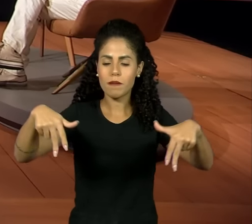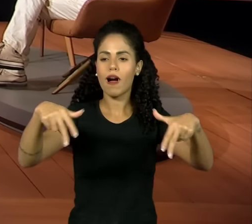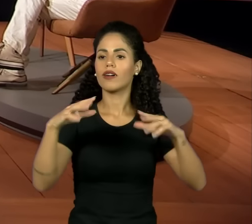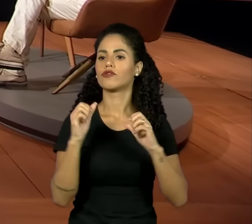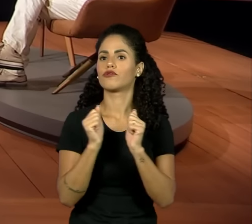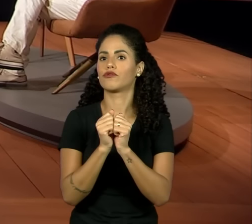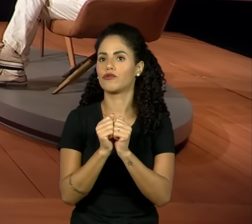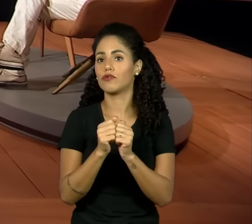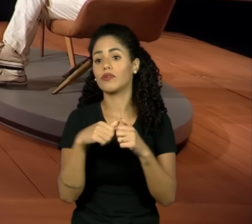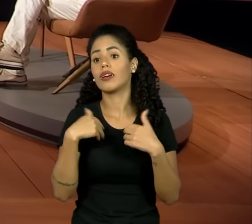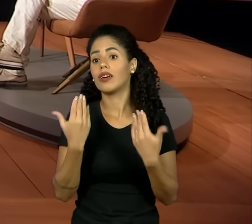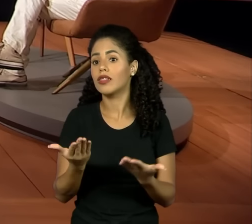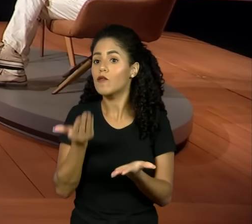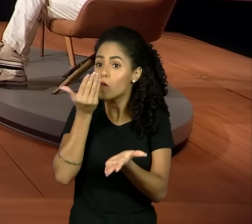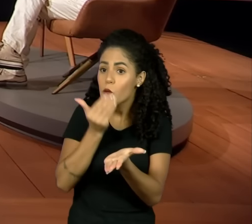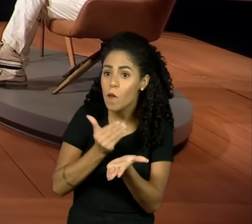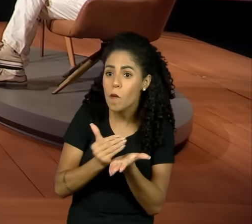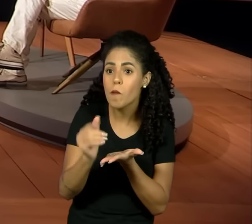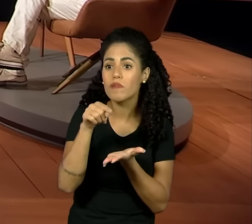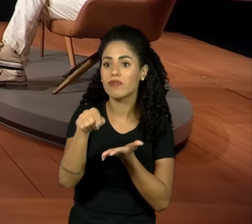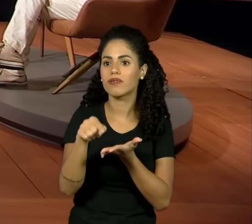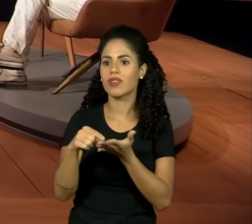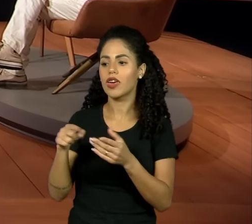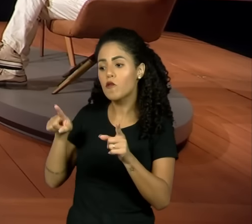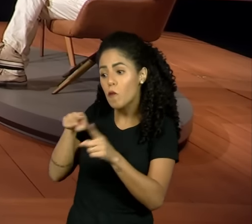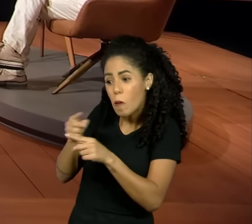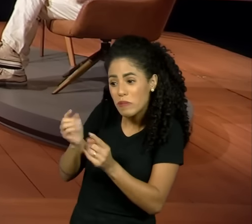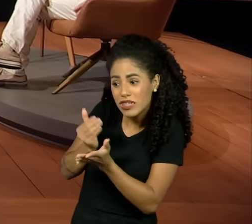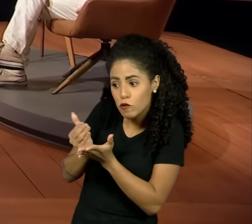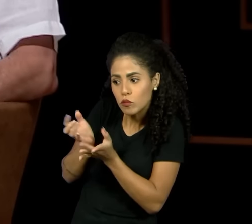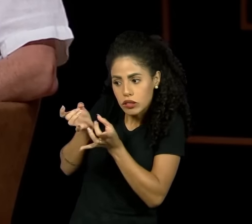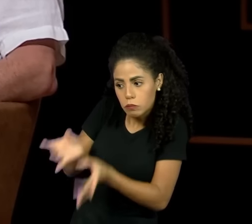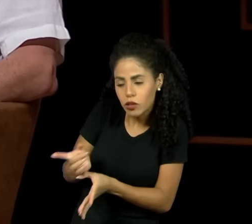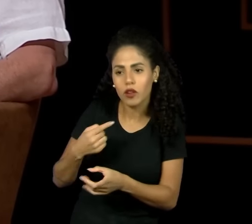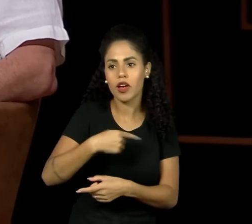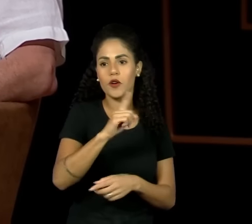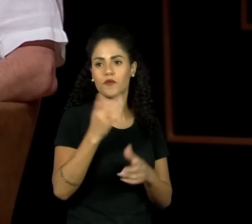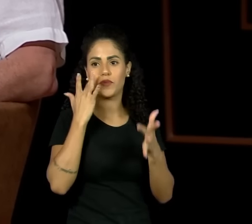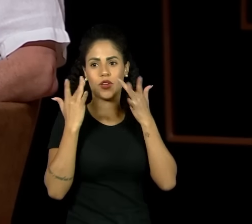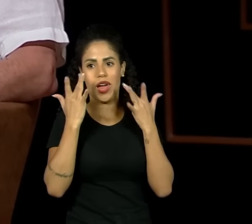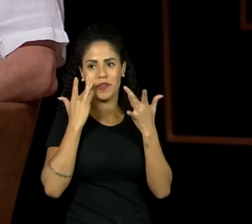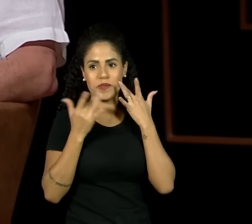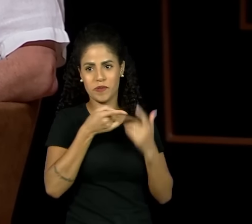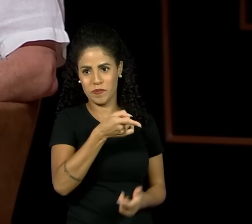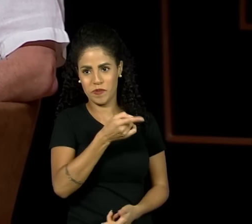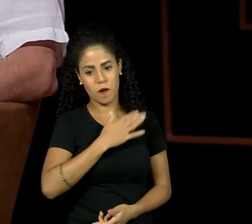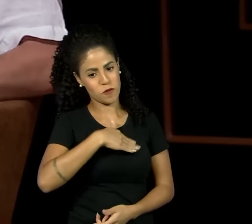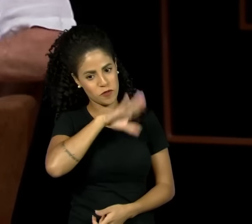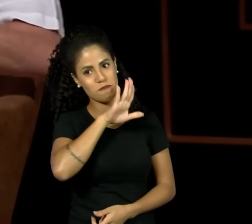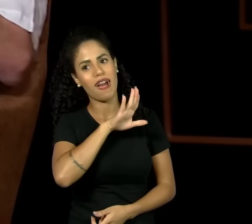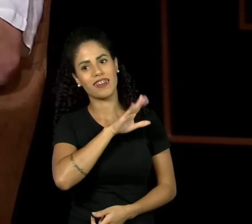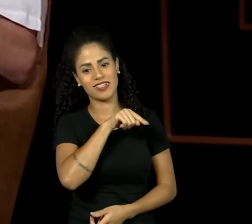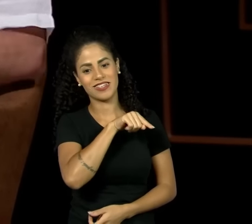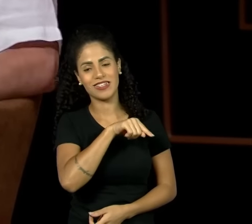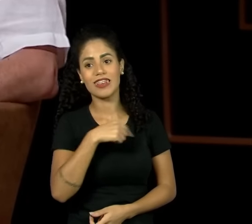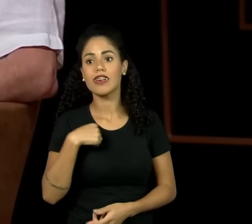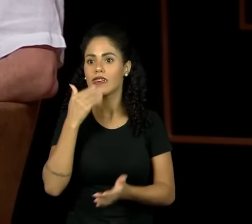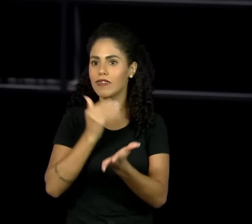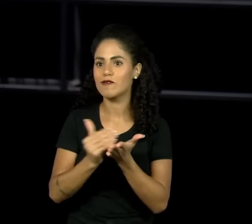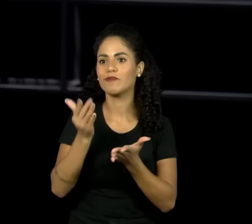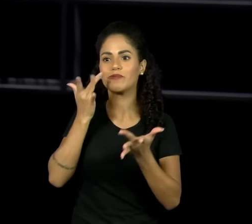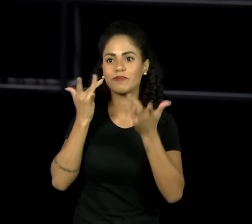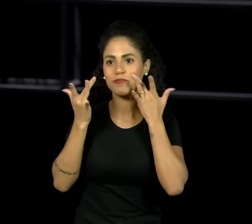meu a minha passagem da música a minha curta passagem pela música e e e foi aí que começou o